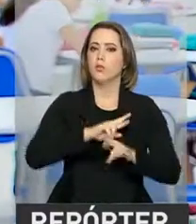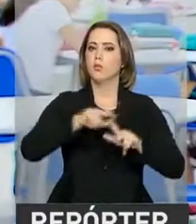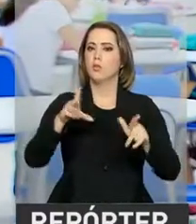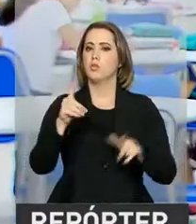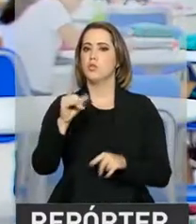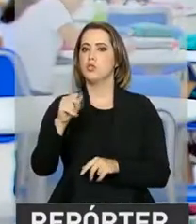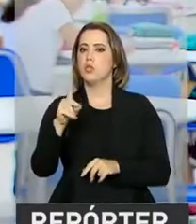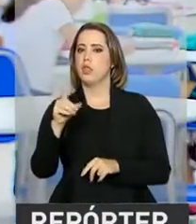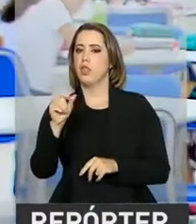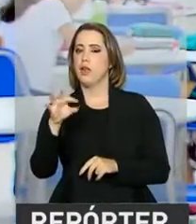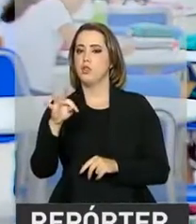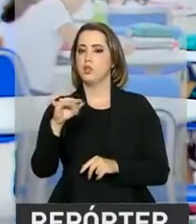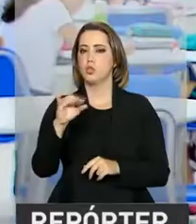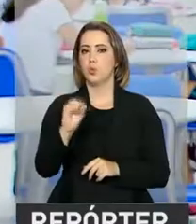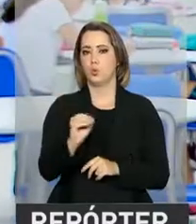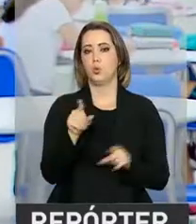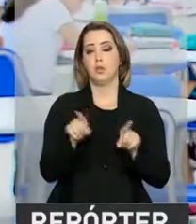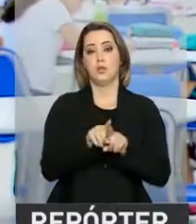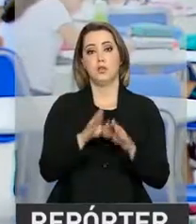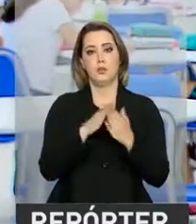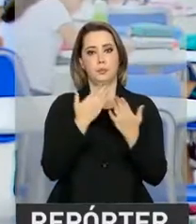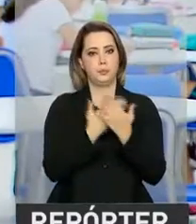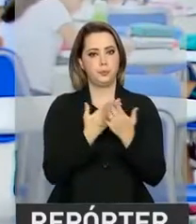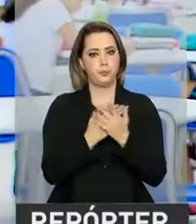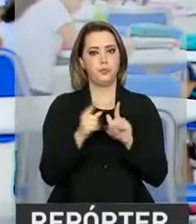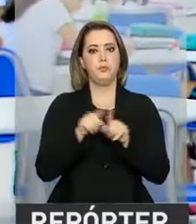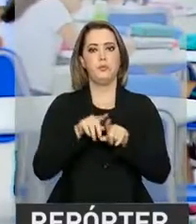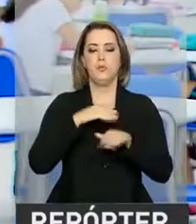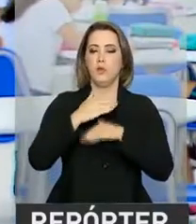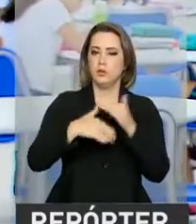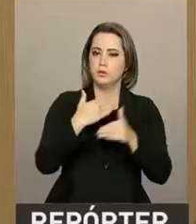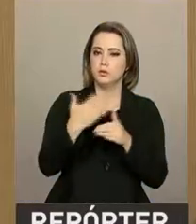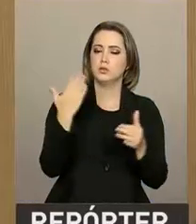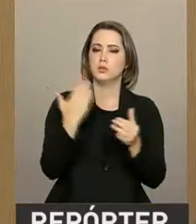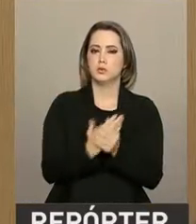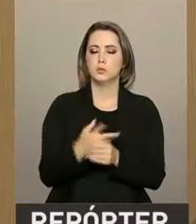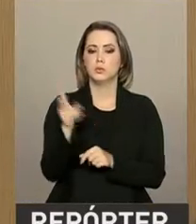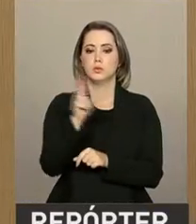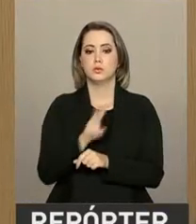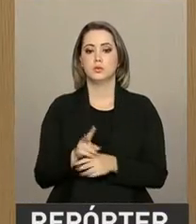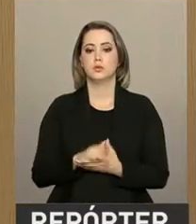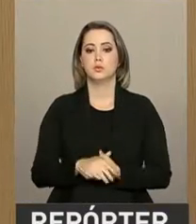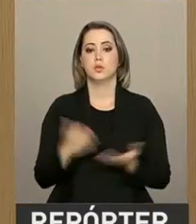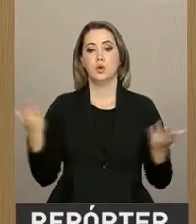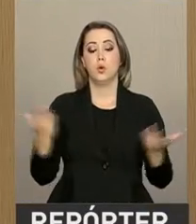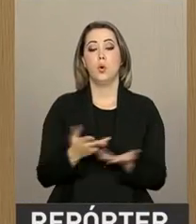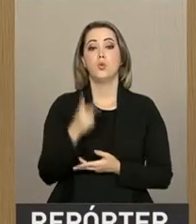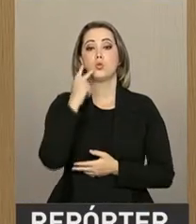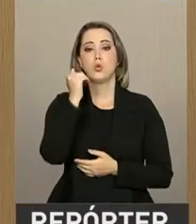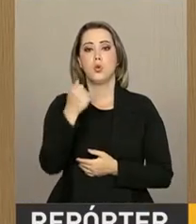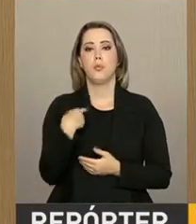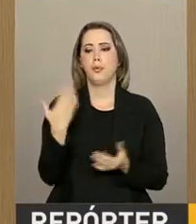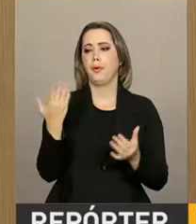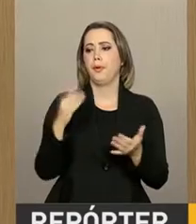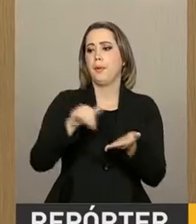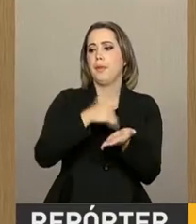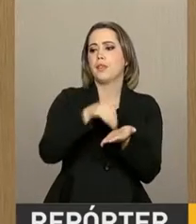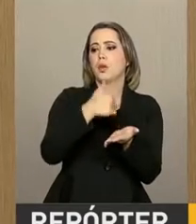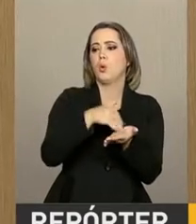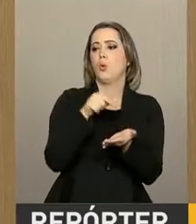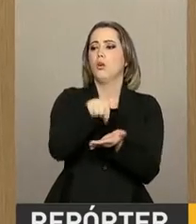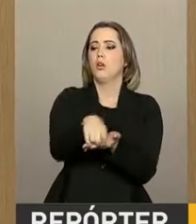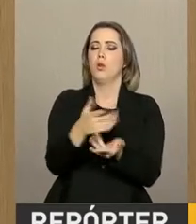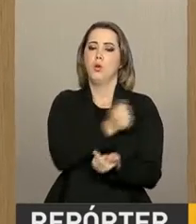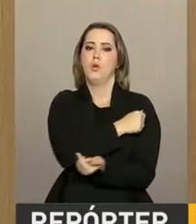estruturas de muitas escolas e até no processo de avaliação hoje um pai chega matrícula escolas ele não tem a referência